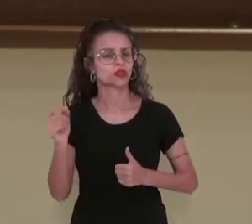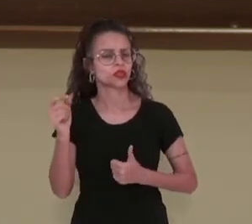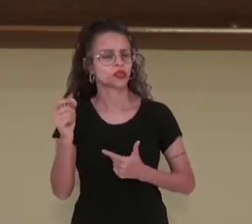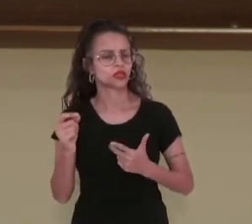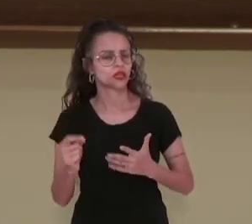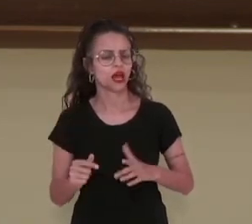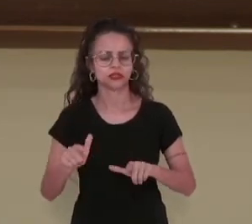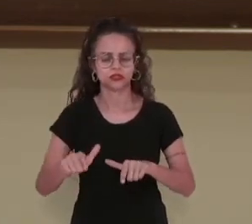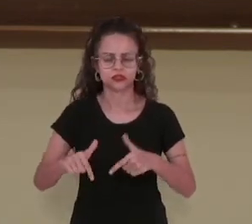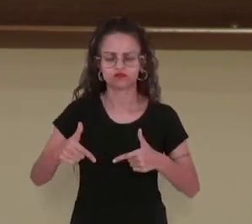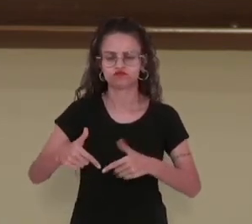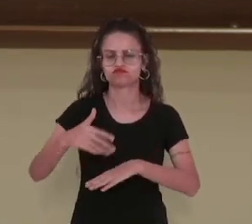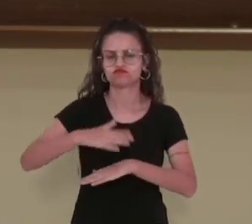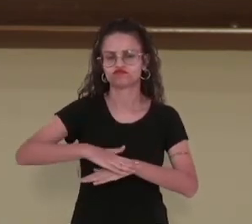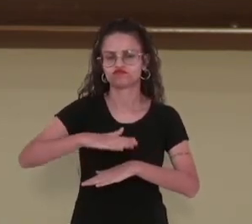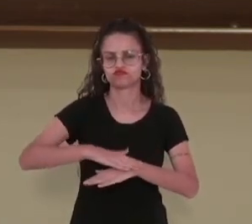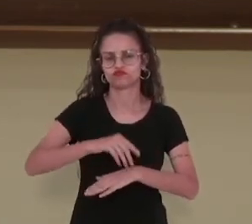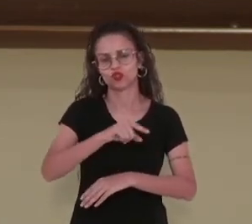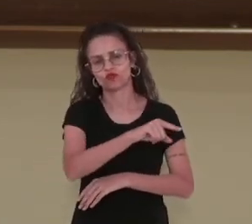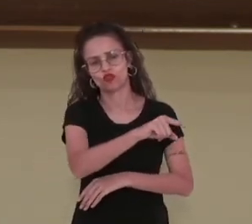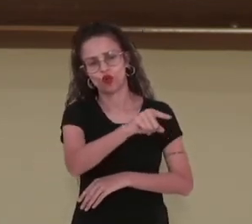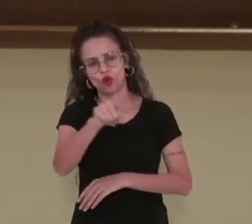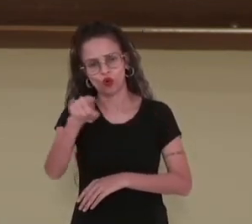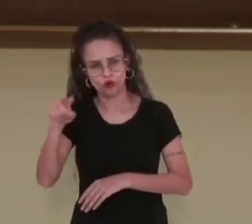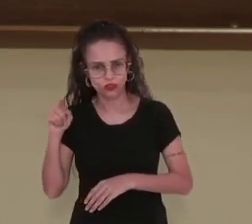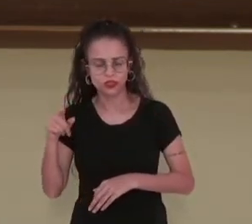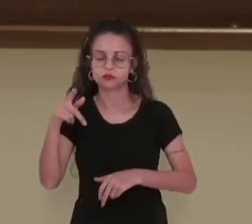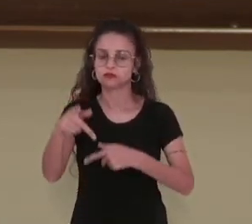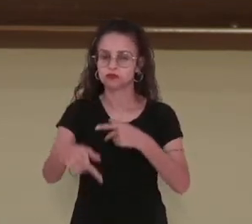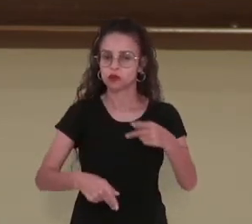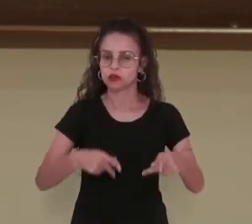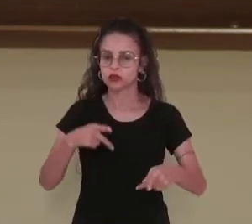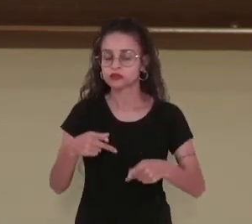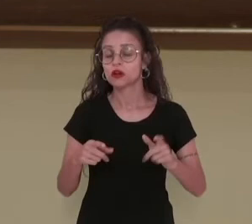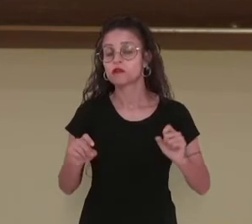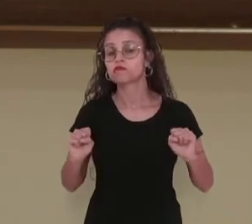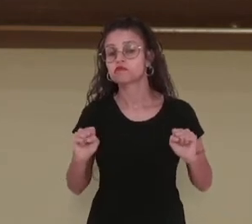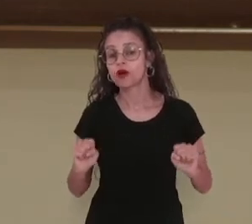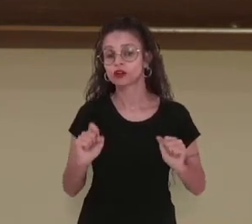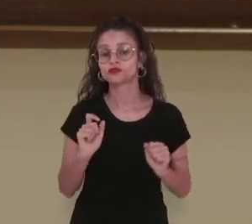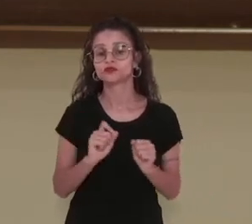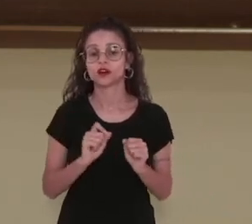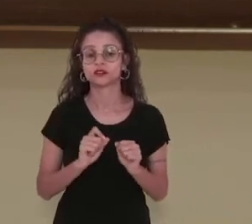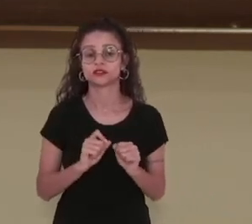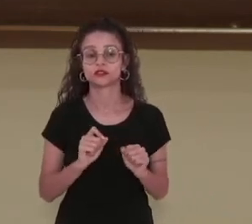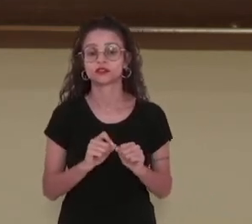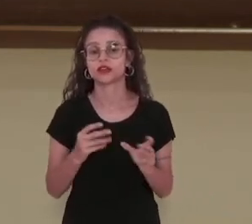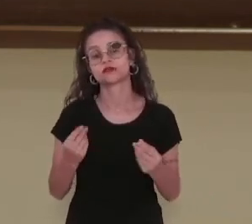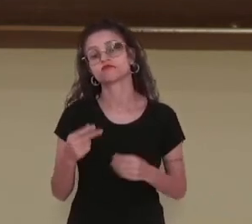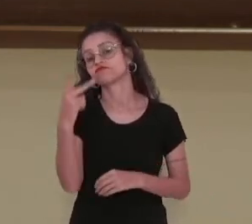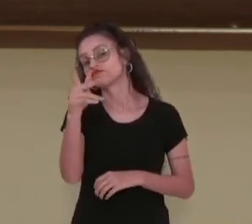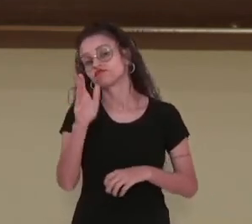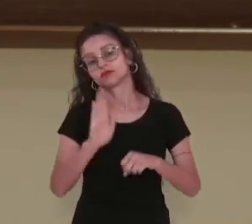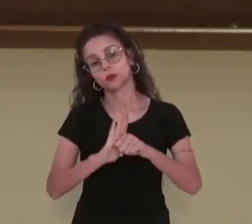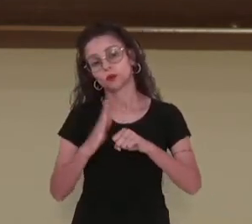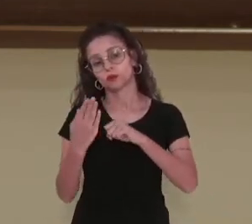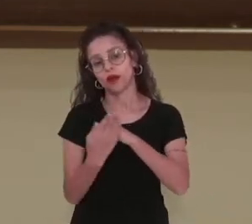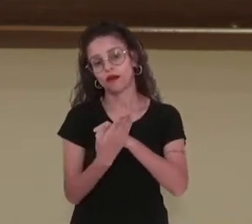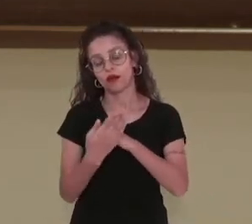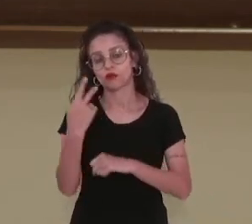que vocês, né, que fazem parte da população, podem realizar no seu bairro, na